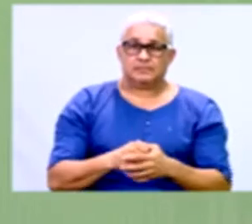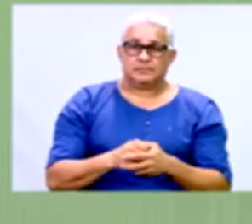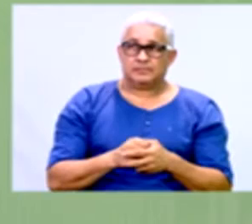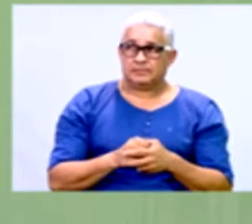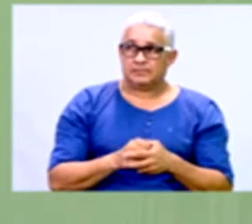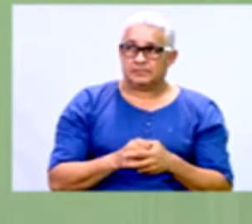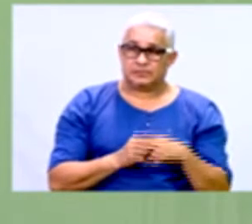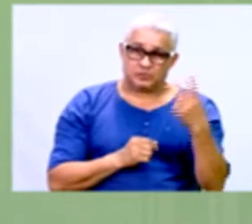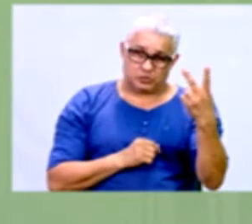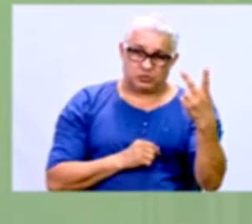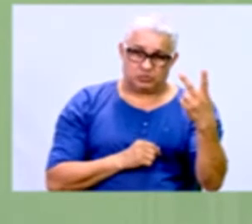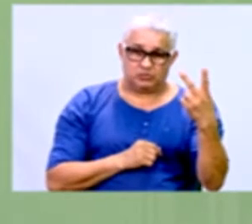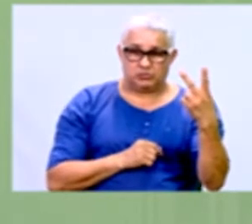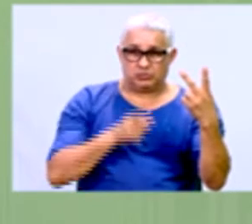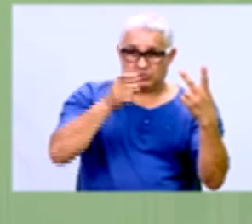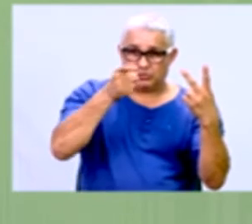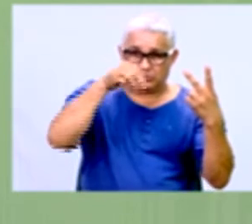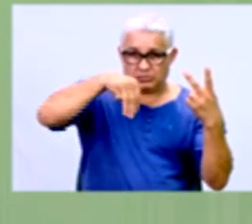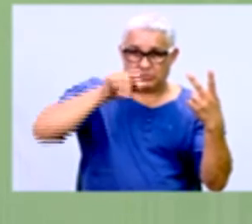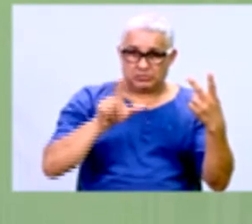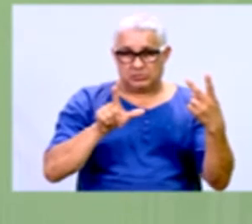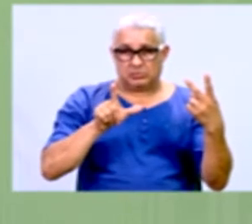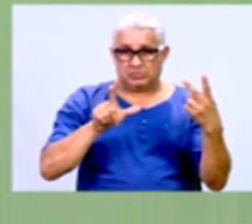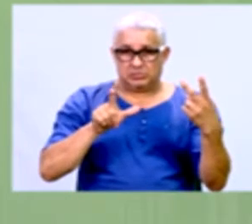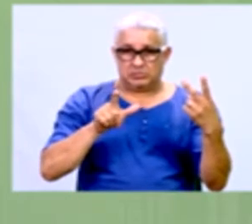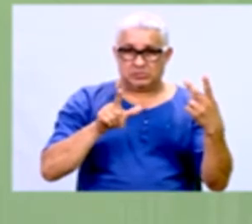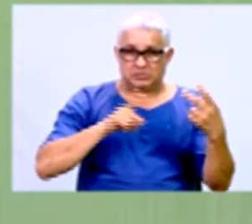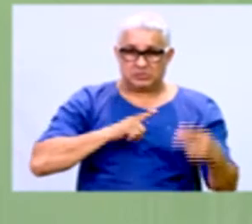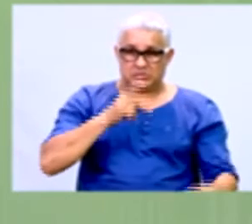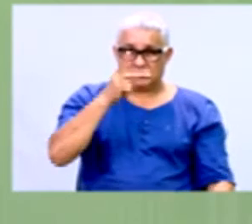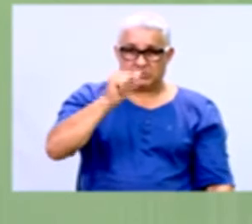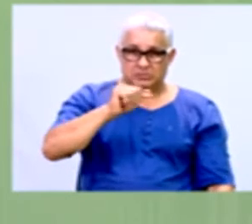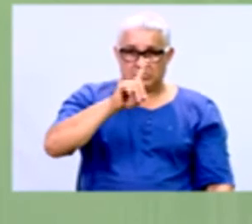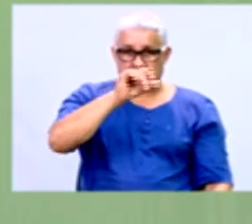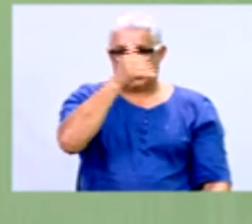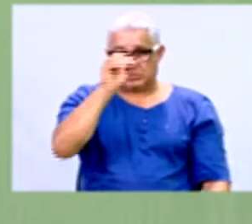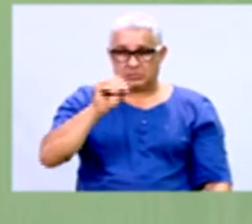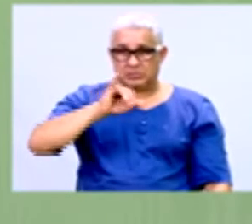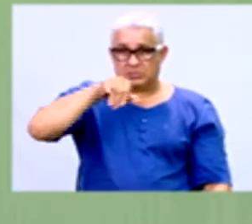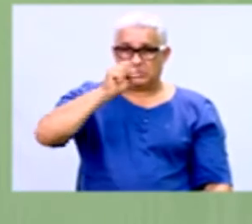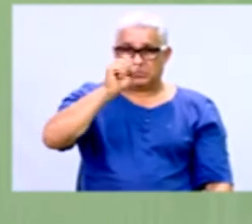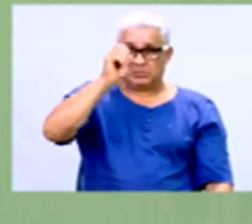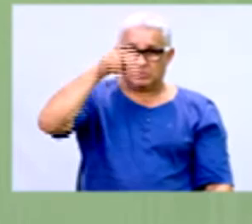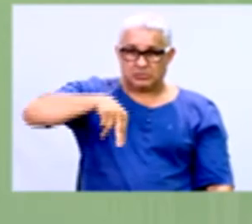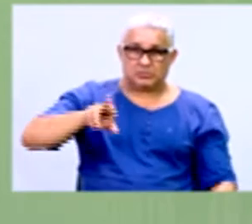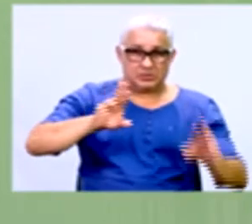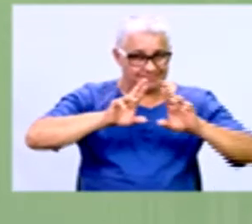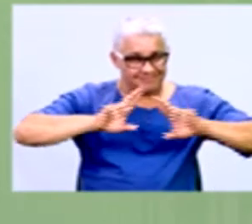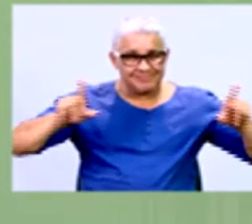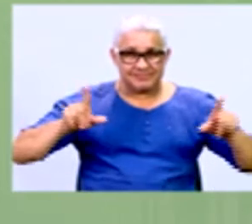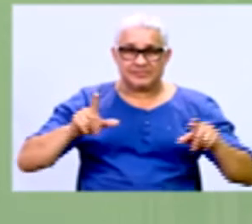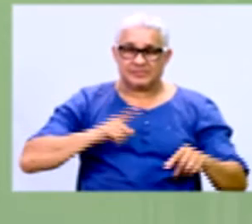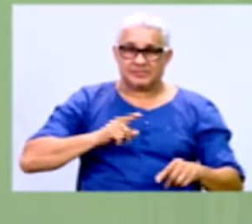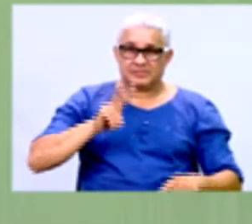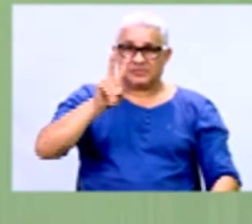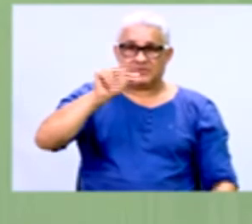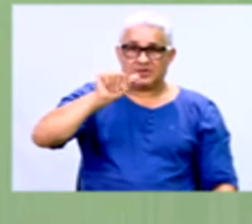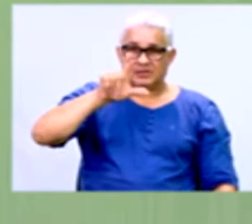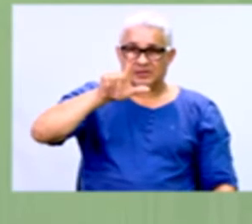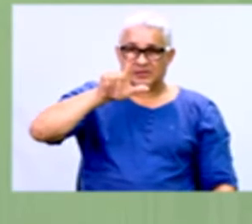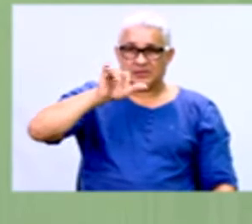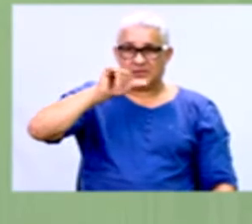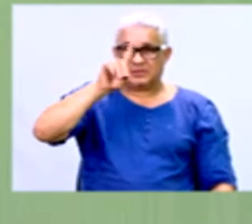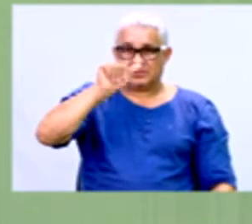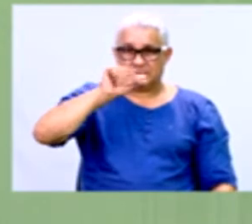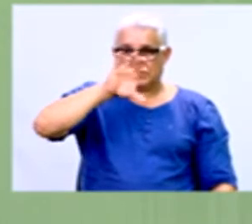quanto o outro, né? Tanto XML faz um padrão, JSON faz outro, né? Para a gente fazer uma validação, né? Percebam que a gente